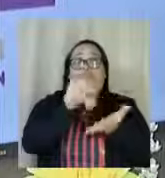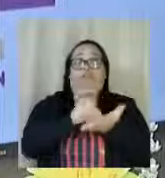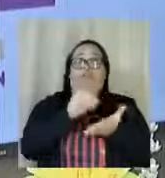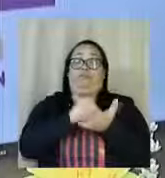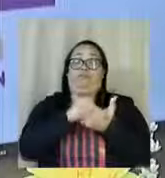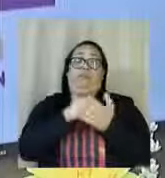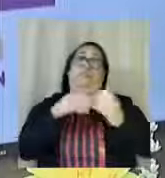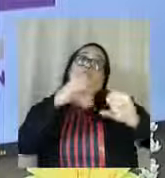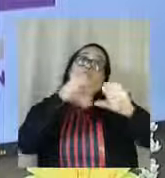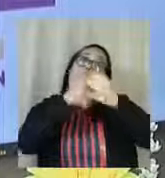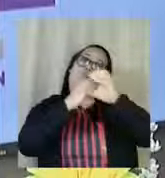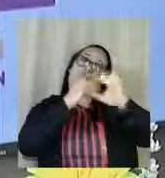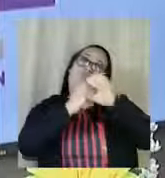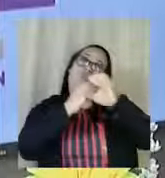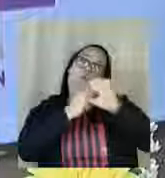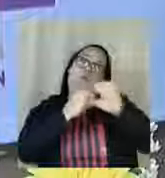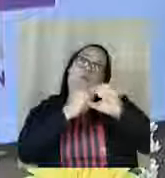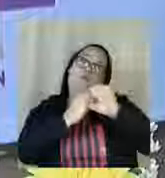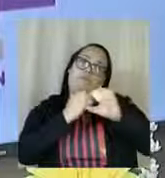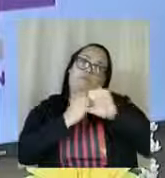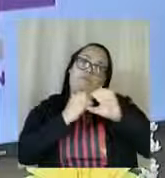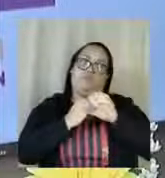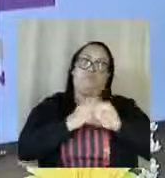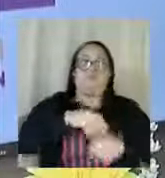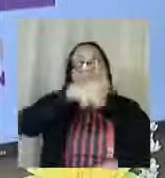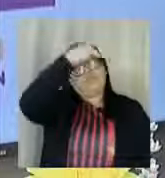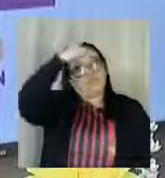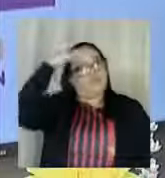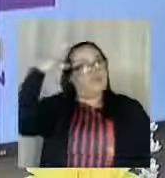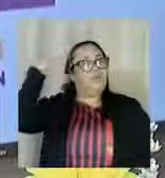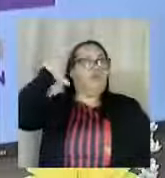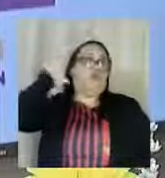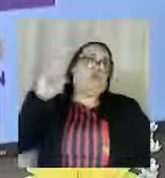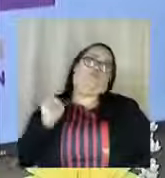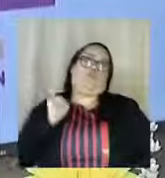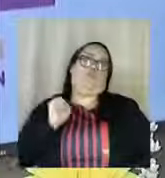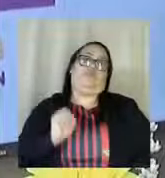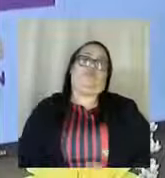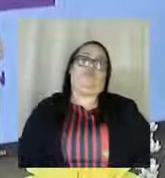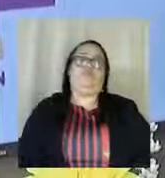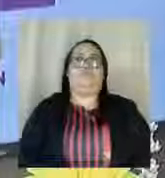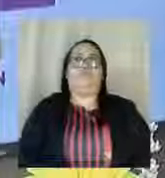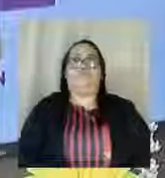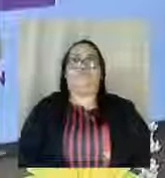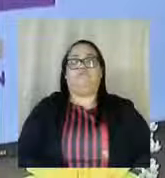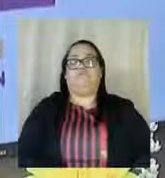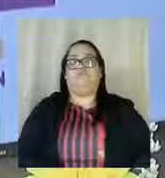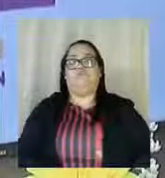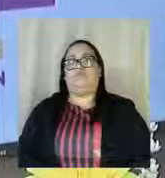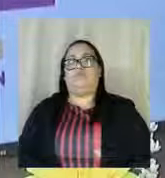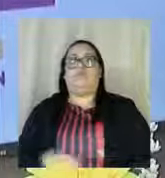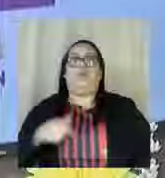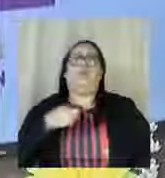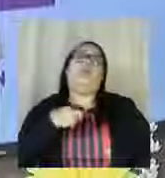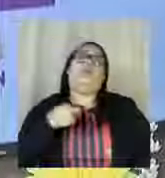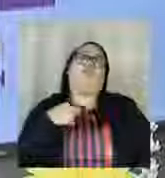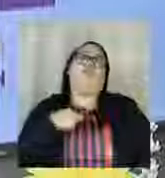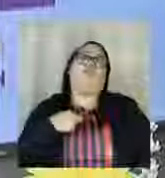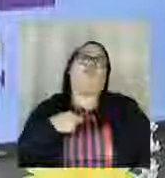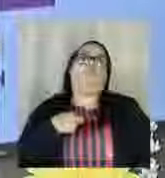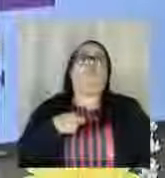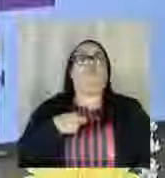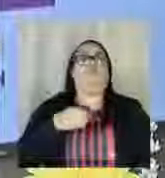nunca ausência de comunicação. Quem tem ausência de comunicação somos nós que temos fala. A gente tem fala e tem ausência de